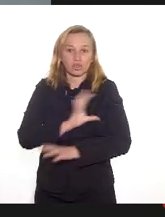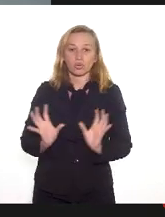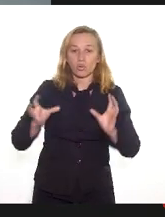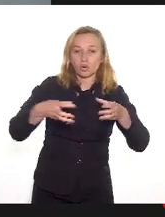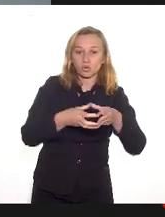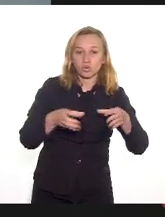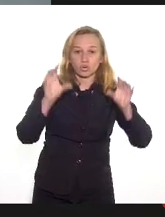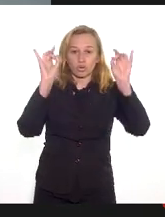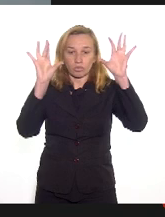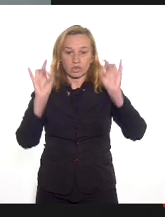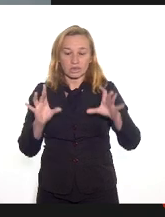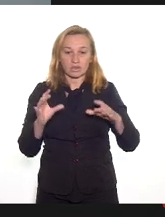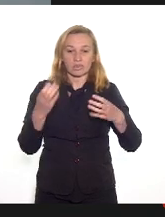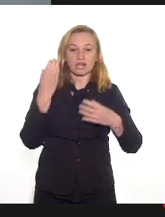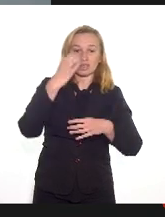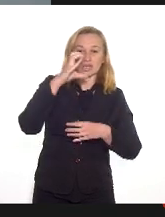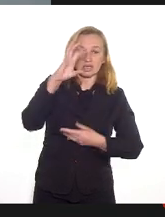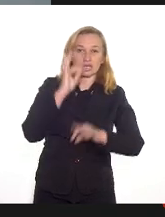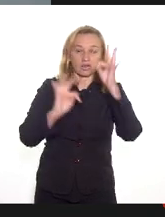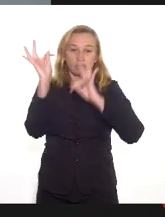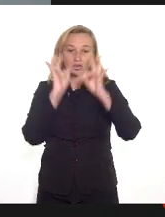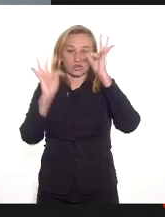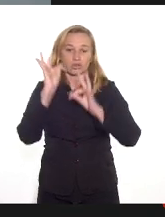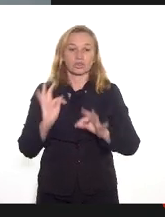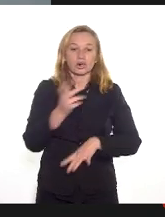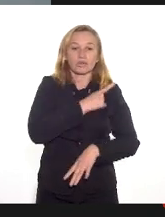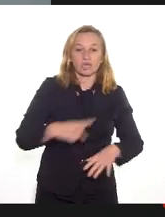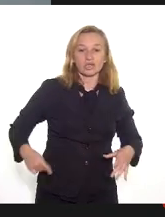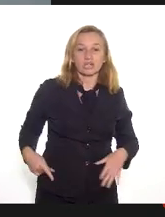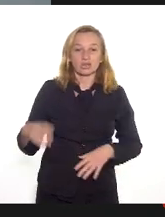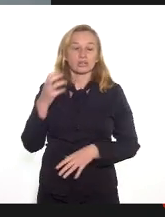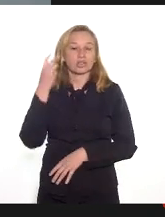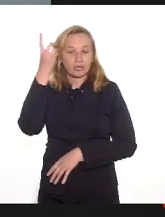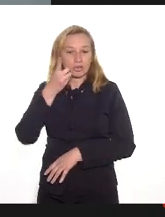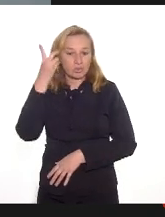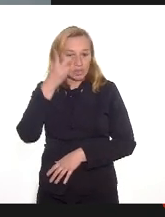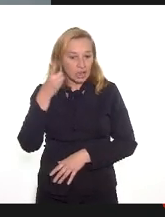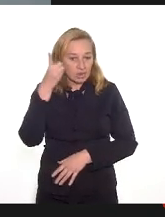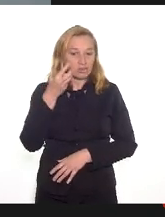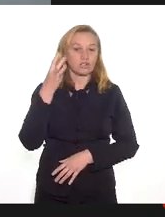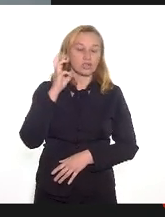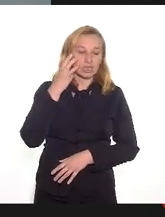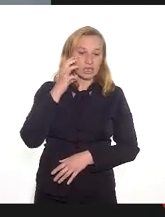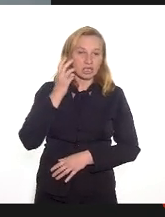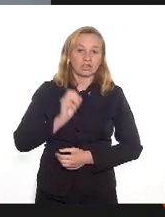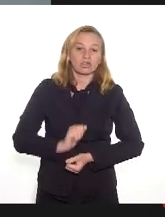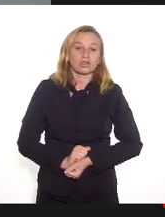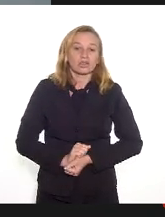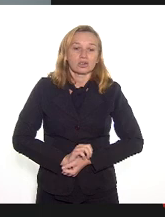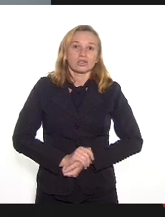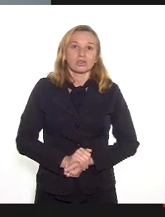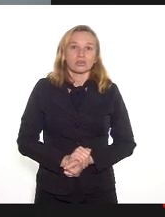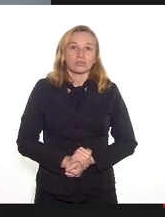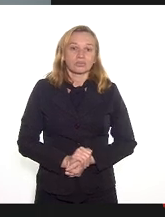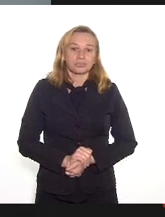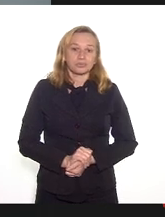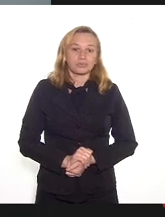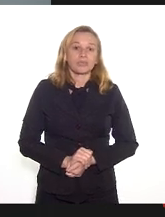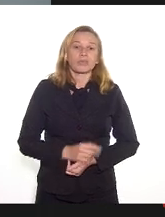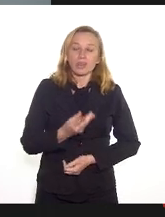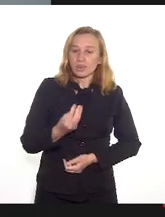com a Comissão de Ciência e Tecnologia, presidida pelo excelentíssimo deputado Valdec Carneiro, contando